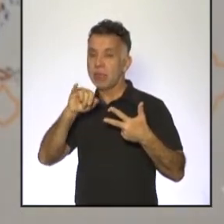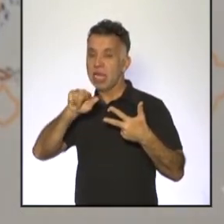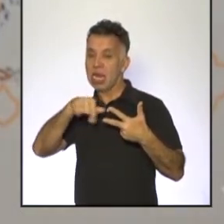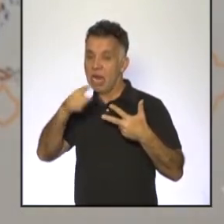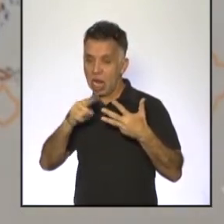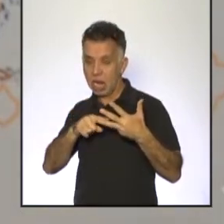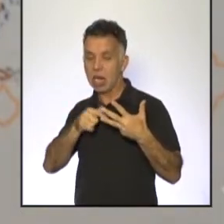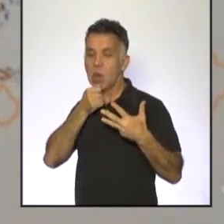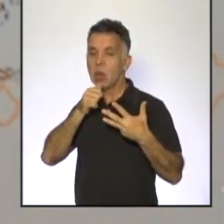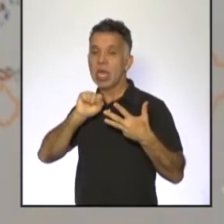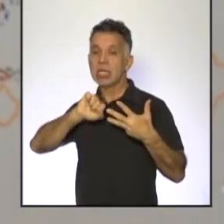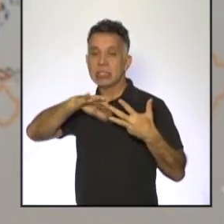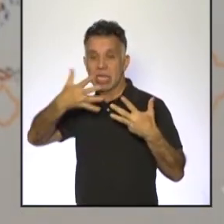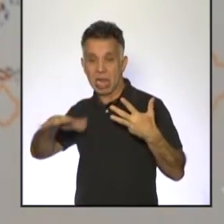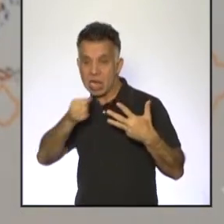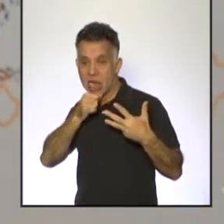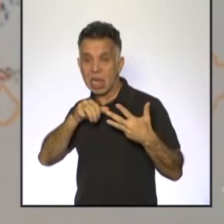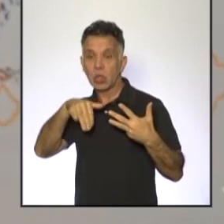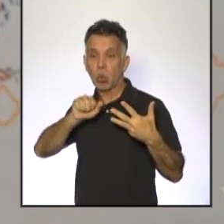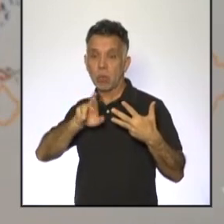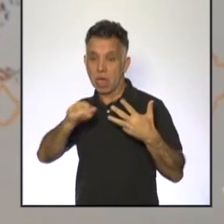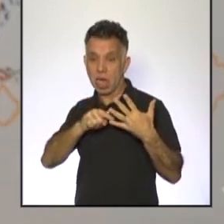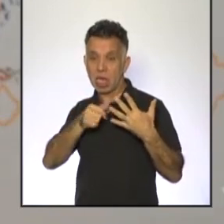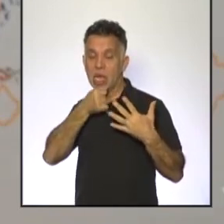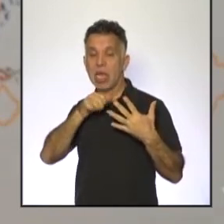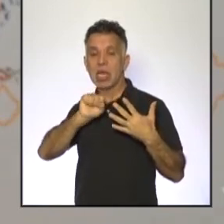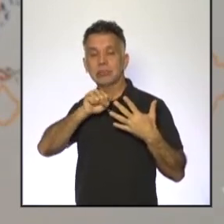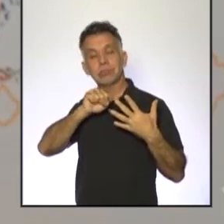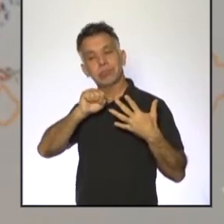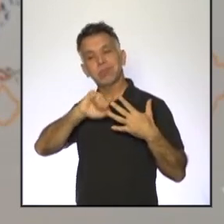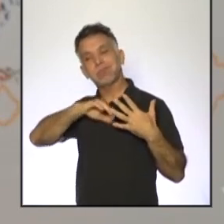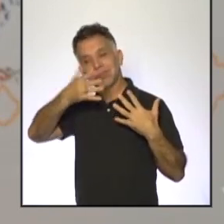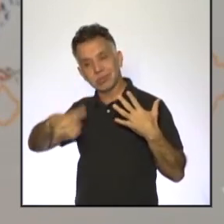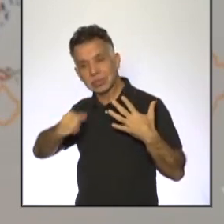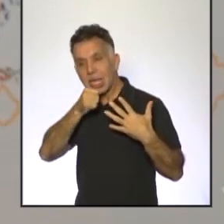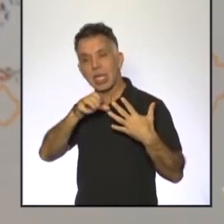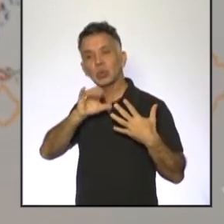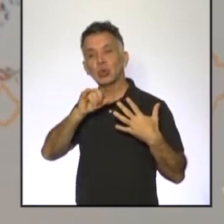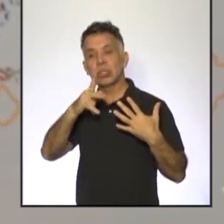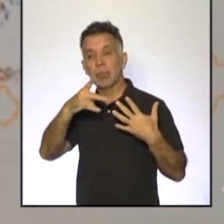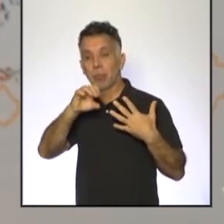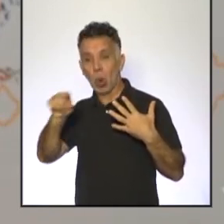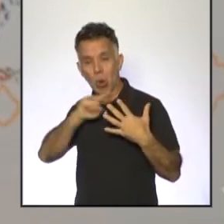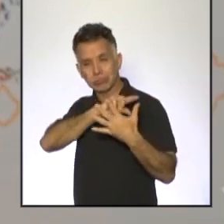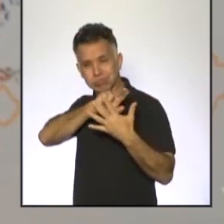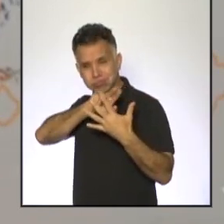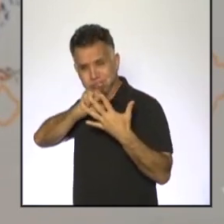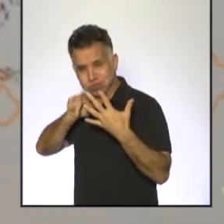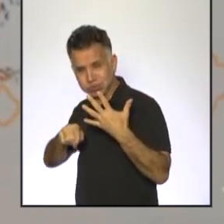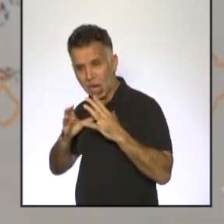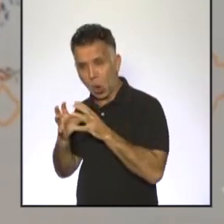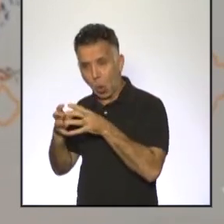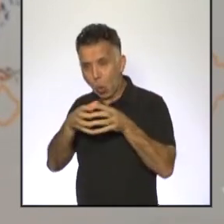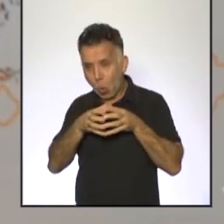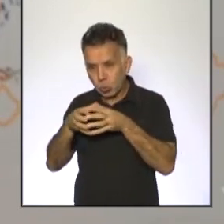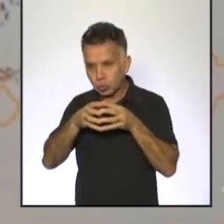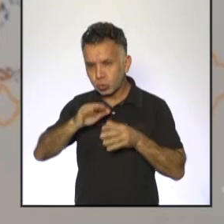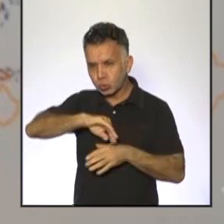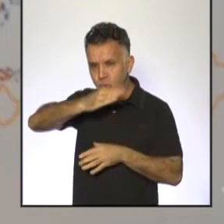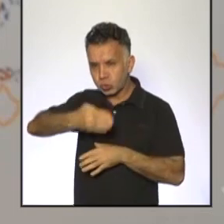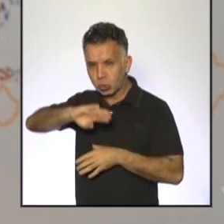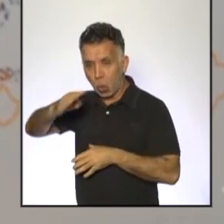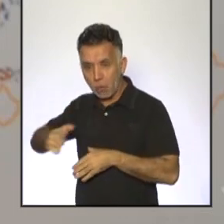Geral, a Serra do Mar, a Serra do Curral, a Serra do Cipó, enfim. Esses conjuntos